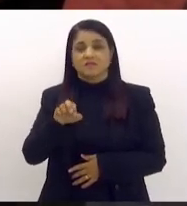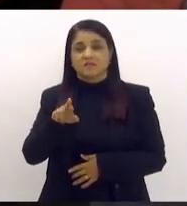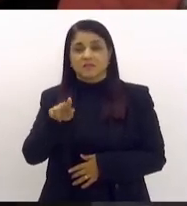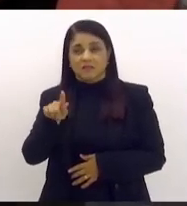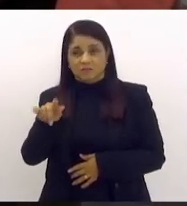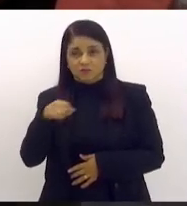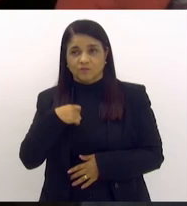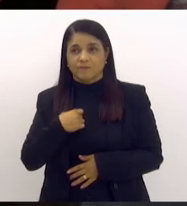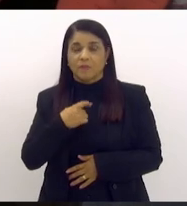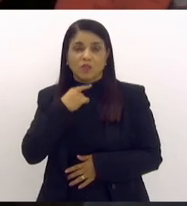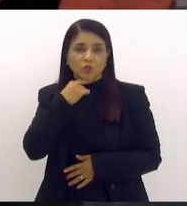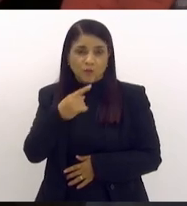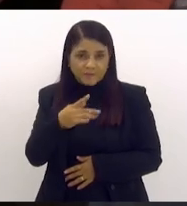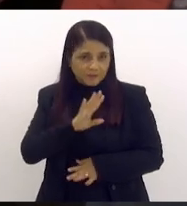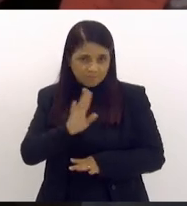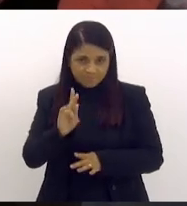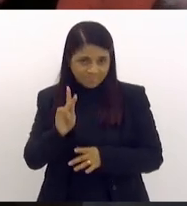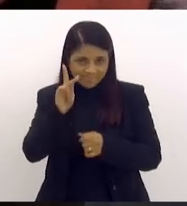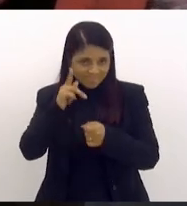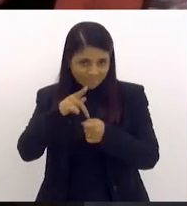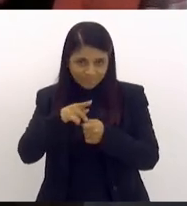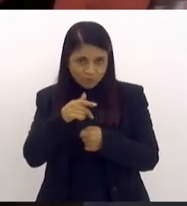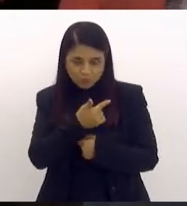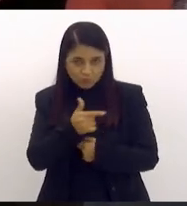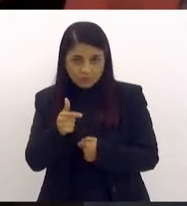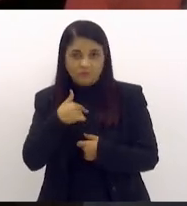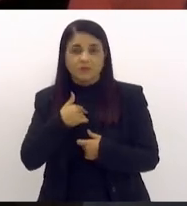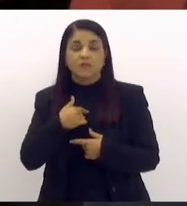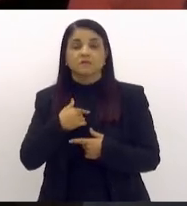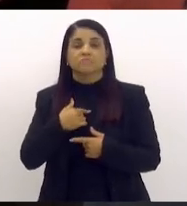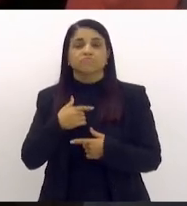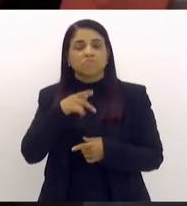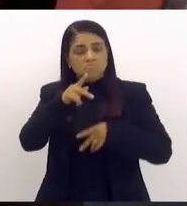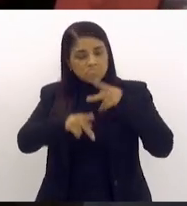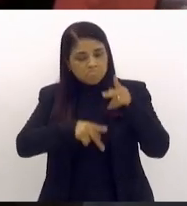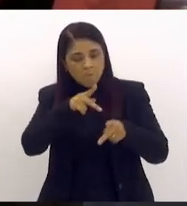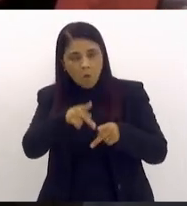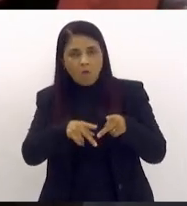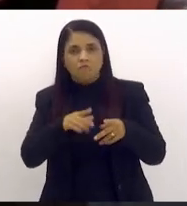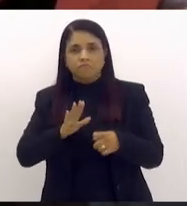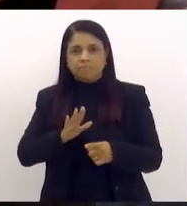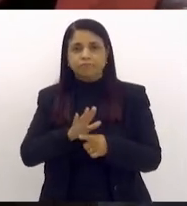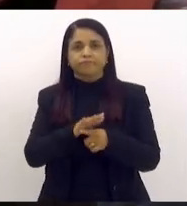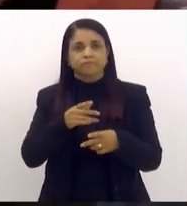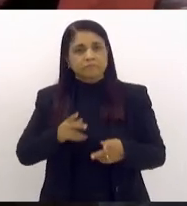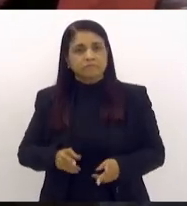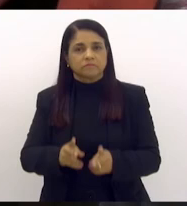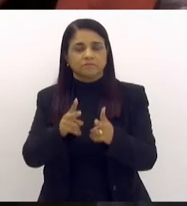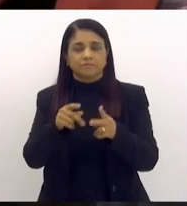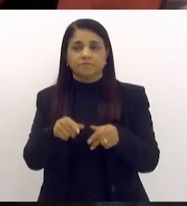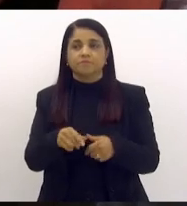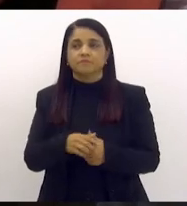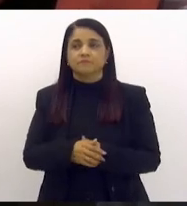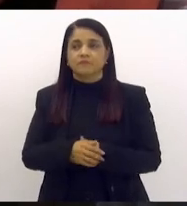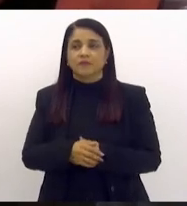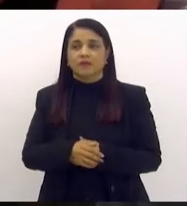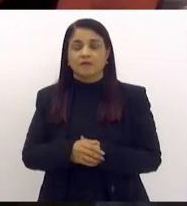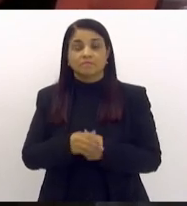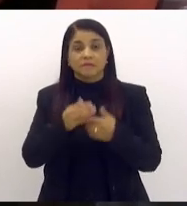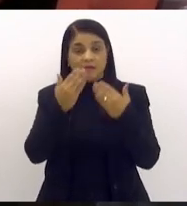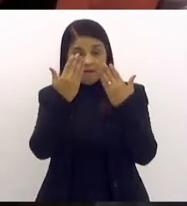sombra de dúvida Petrobrás Ocupa um lugar de destaque na vida do povo brasileiro basta se